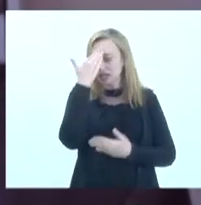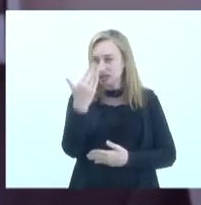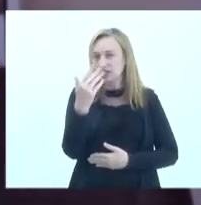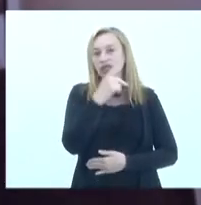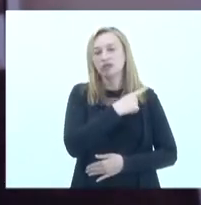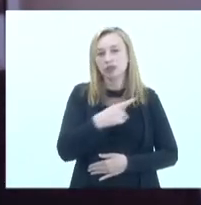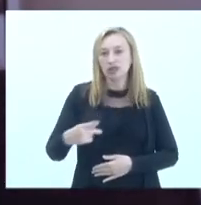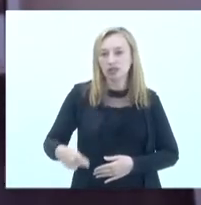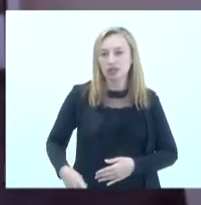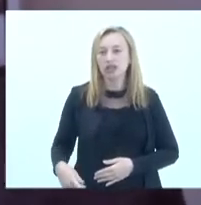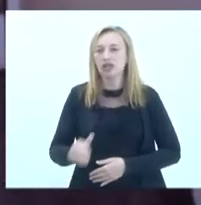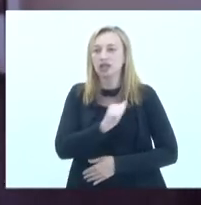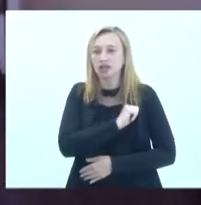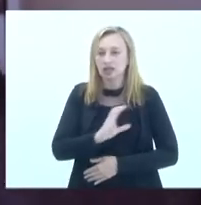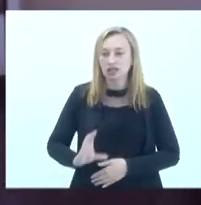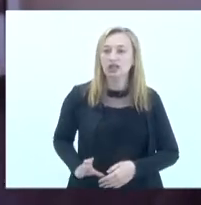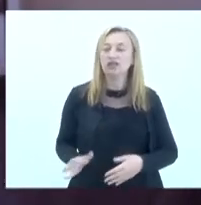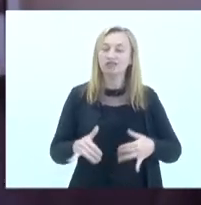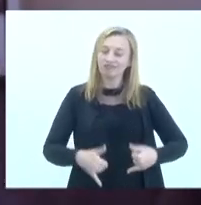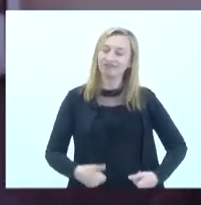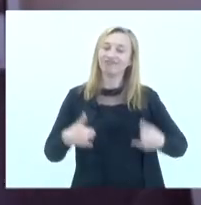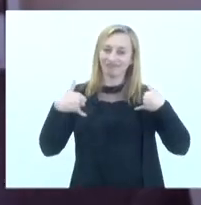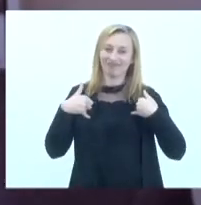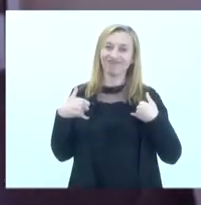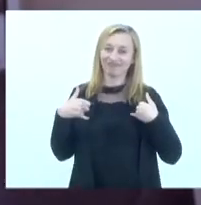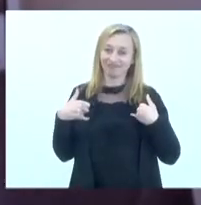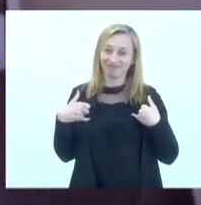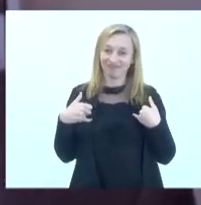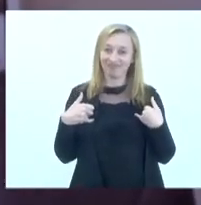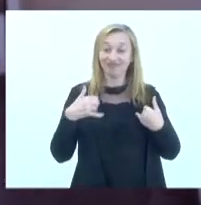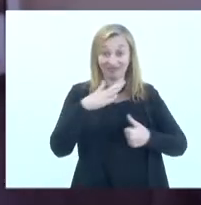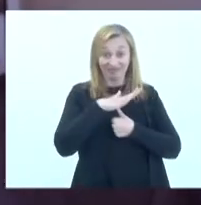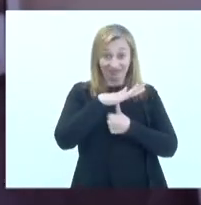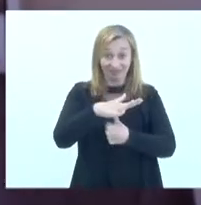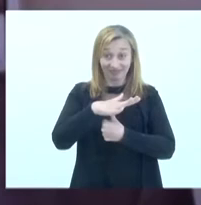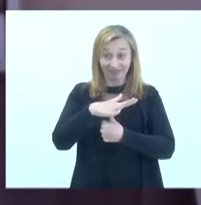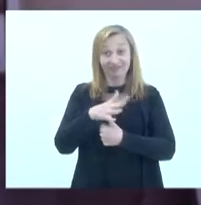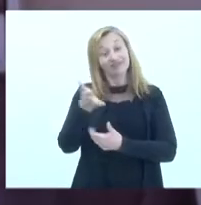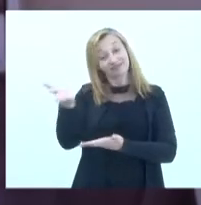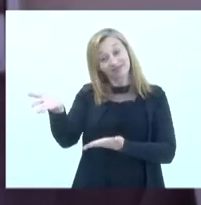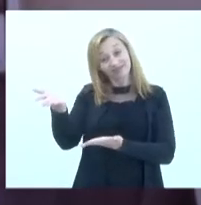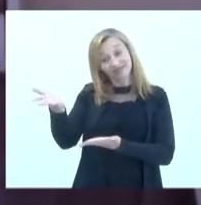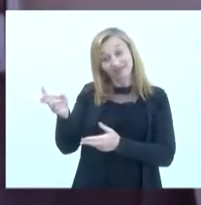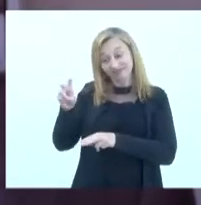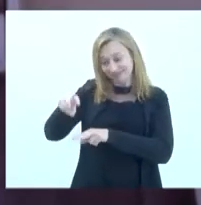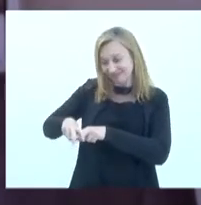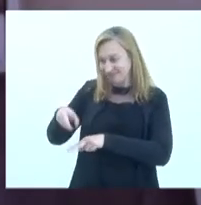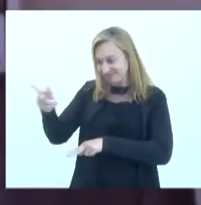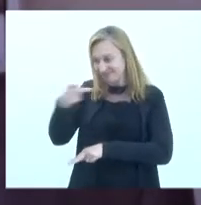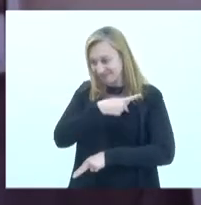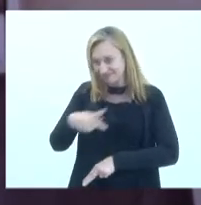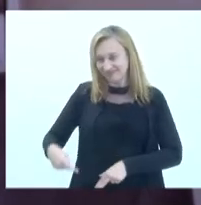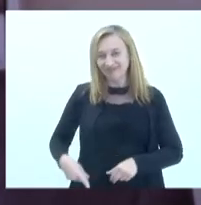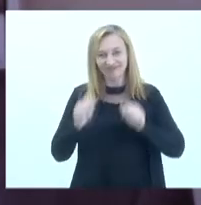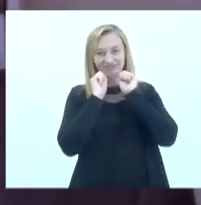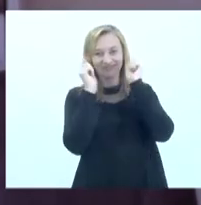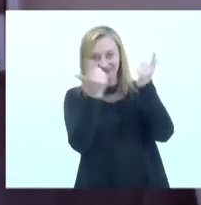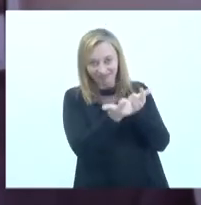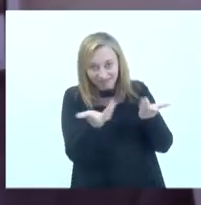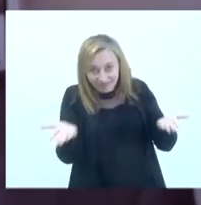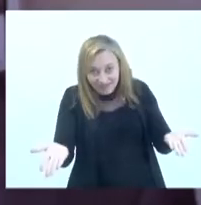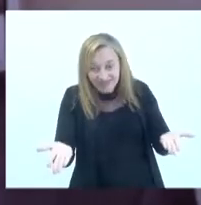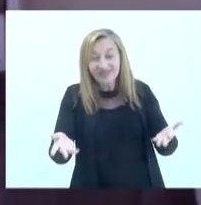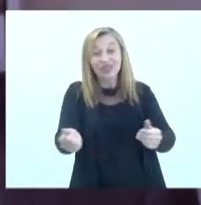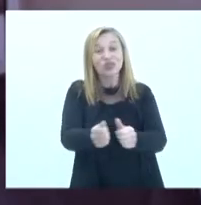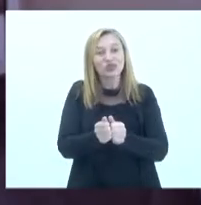André Siciliano, uma grande honra estar ocupando a posição de reitor enquanto o senhor está aí na presidência da LERJ.